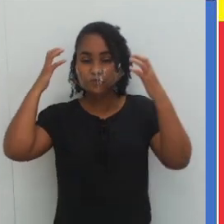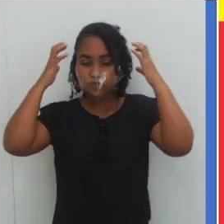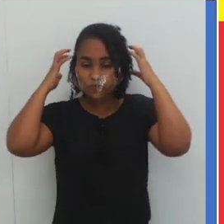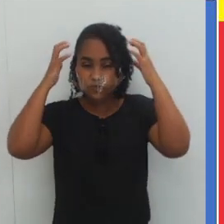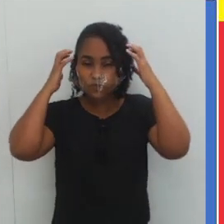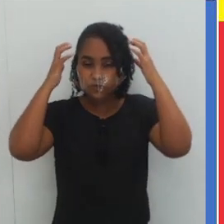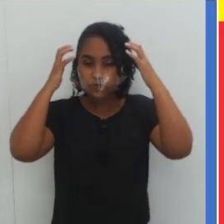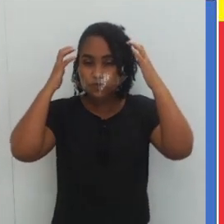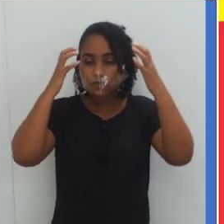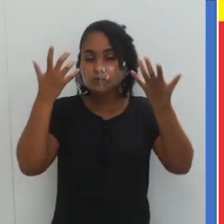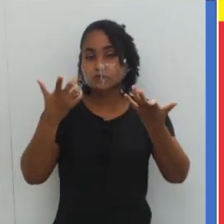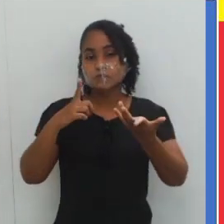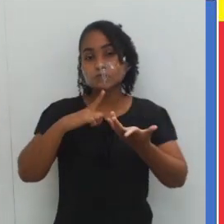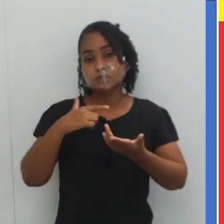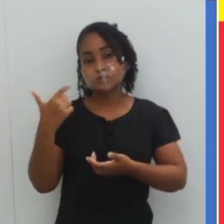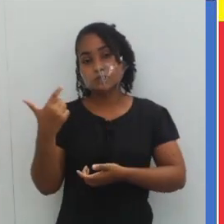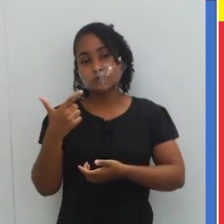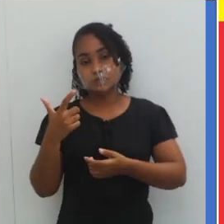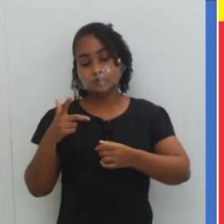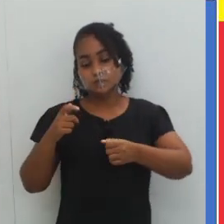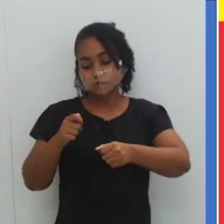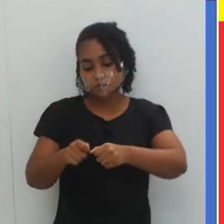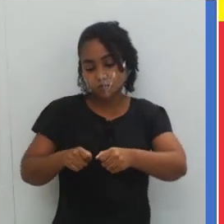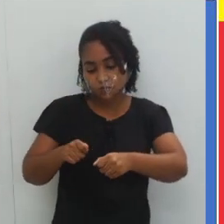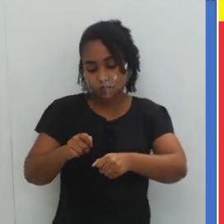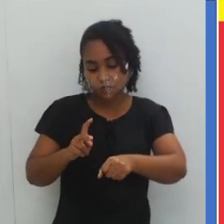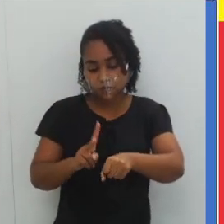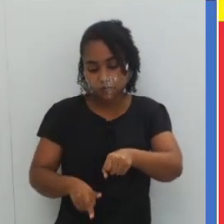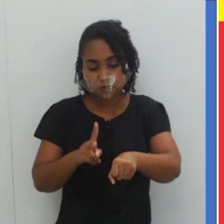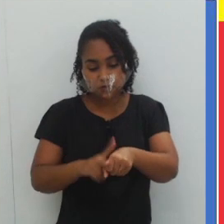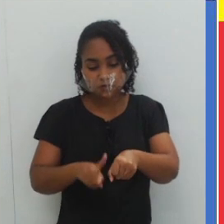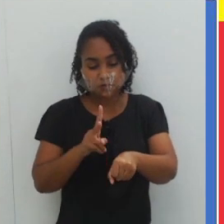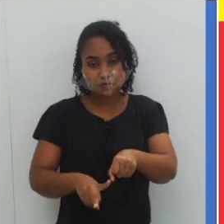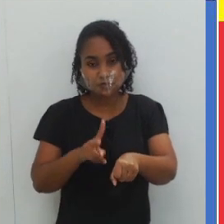o cabelo. Na segunda, alguém cortando